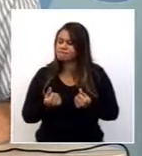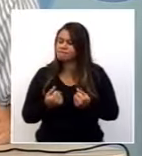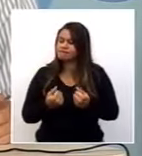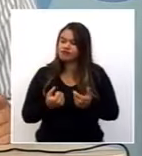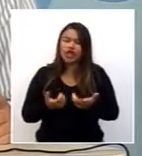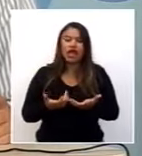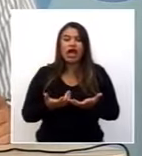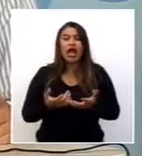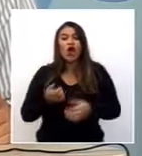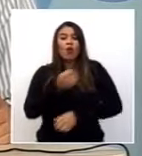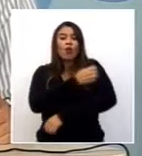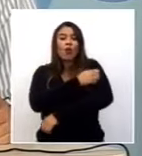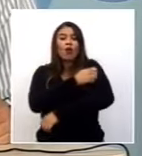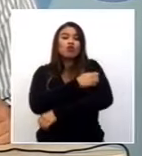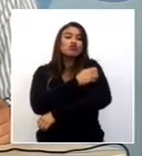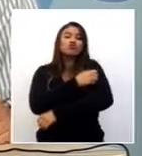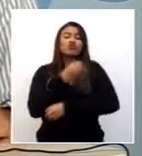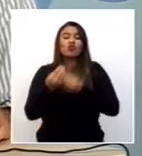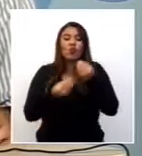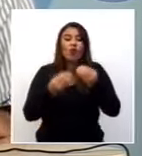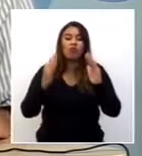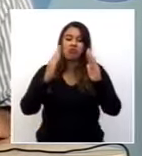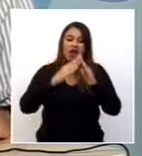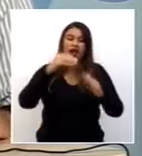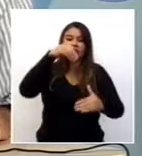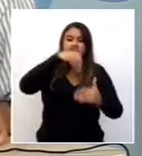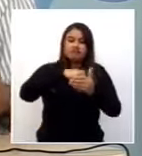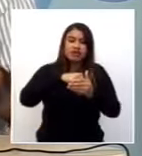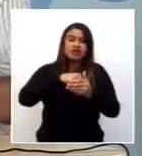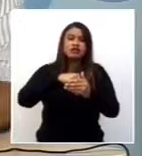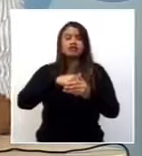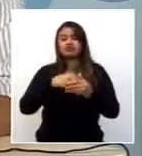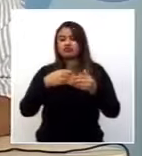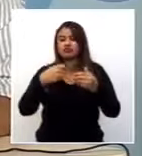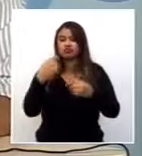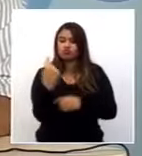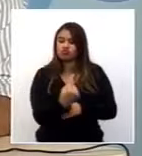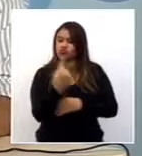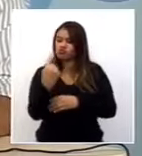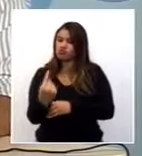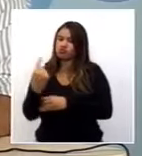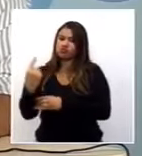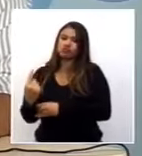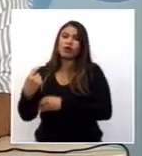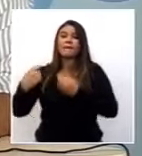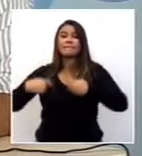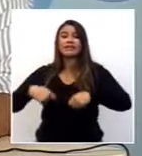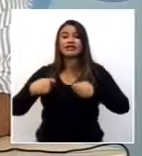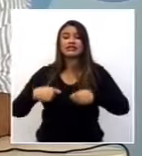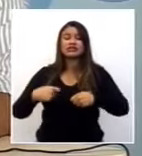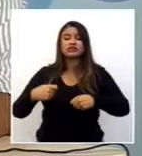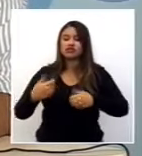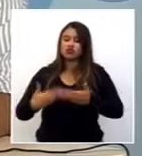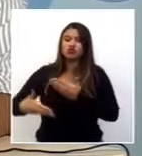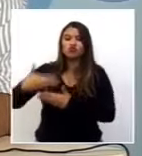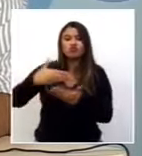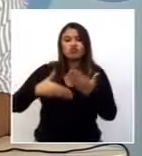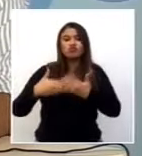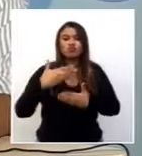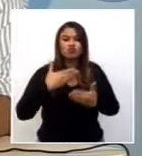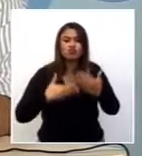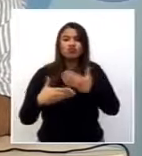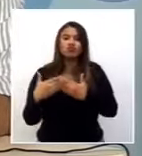na sua residência, na sua casa, e eles têm que interagir também, inclusive utilizando ferramentas entre eles para poder